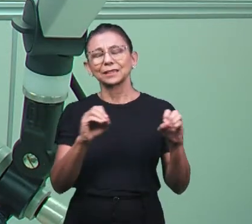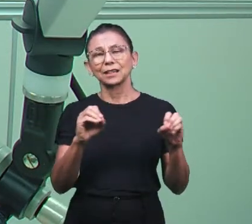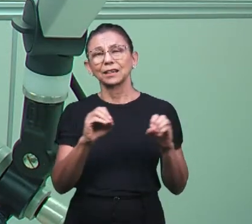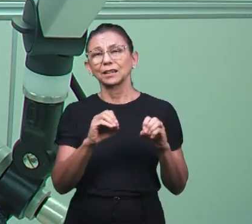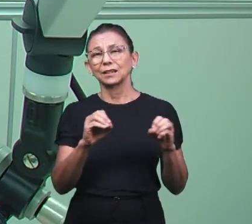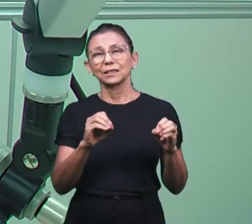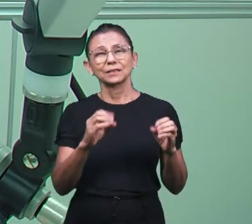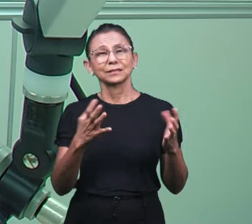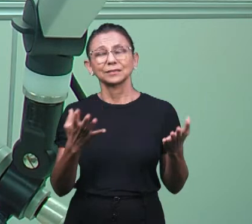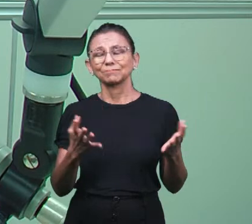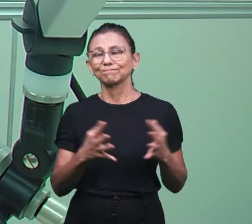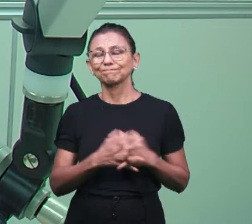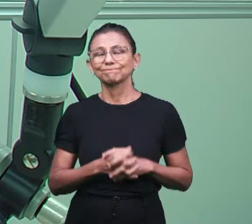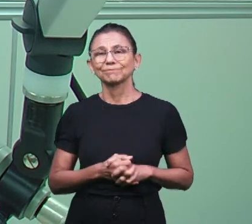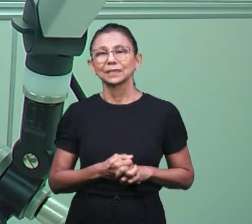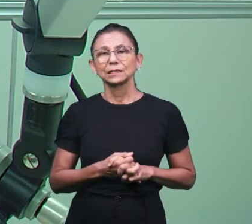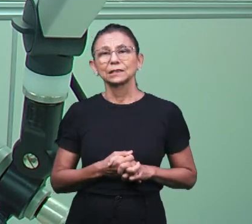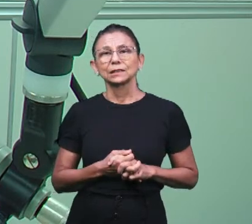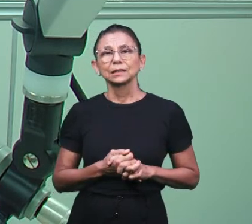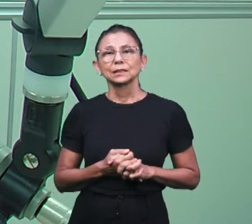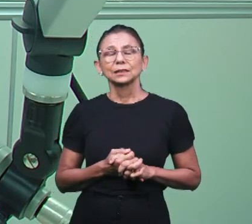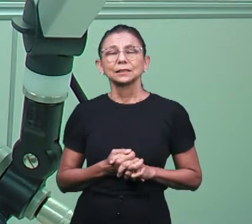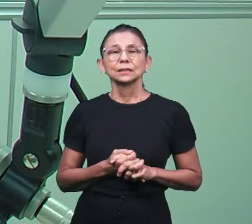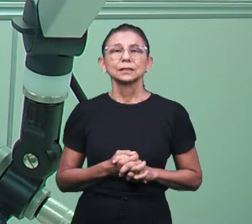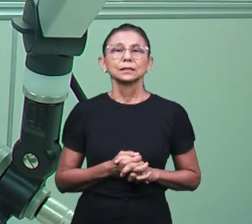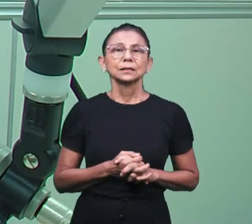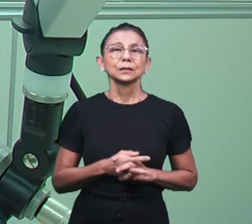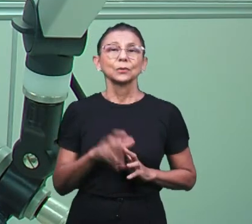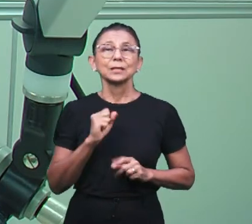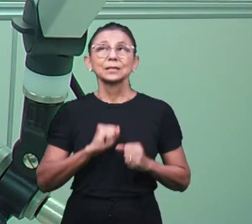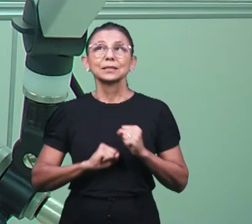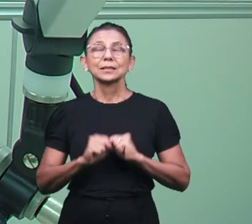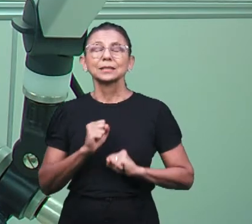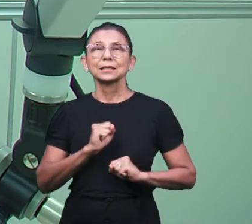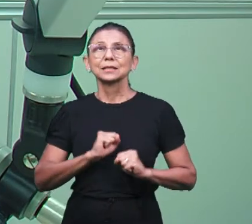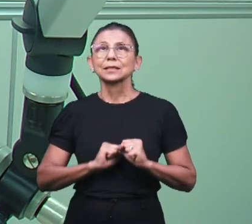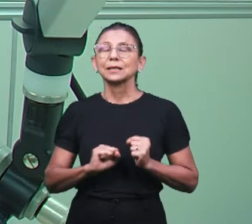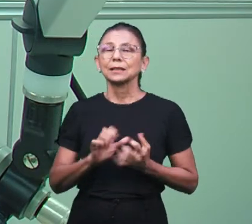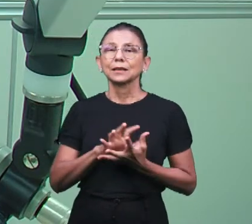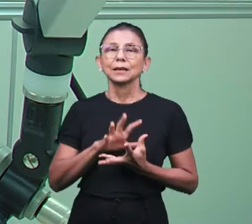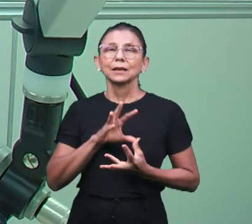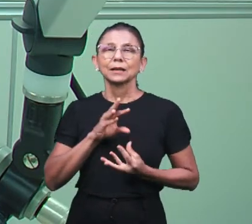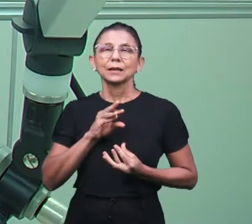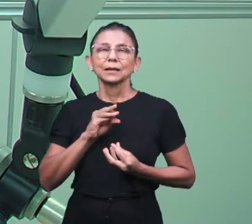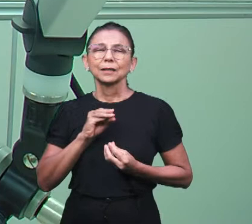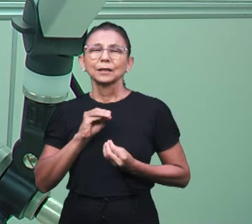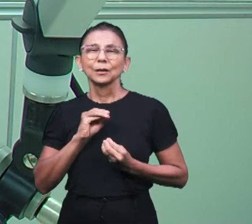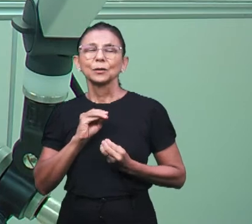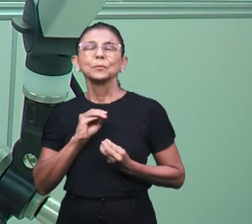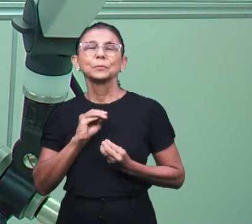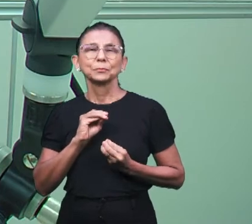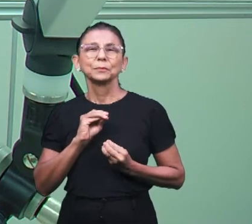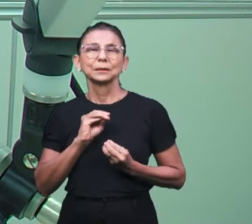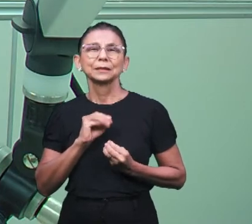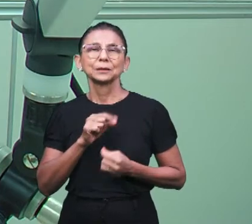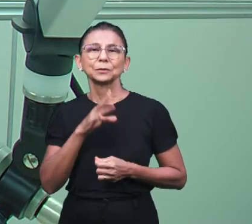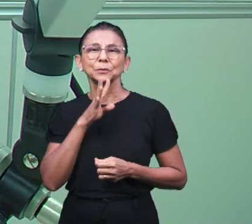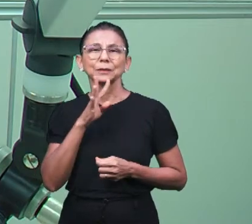sede da palavra. E quando vivem essa experiência, isso é maravilhoso. E é interessante,